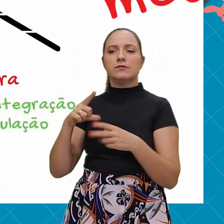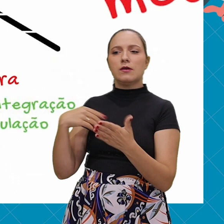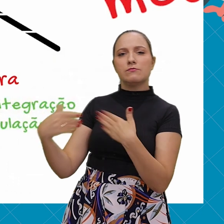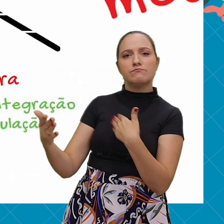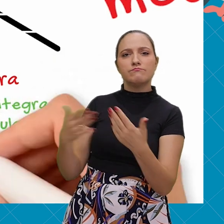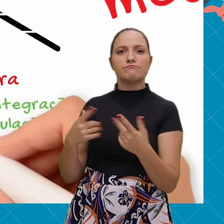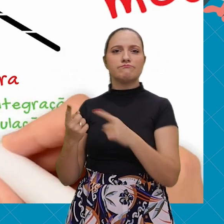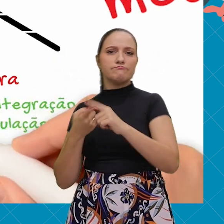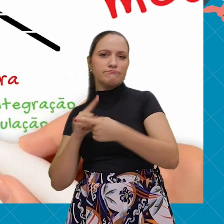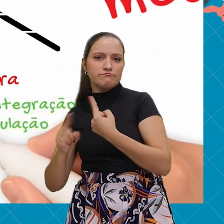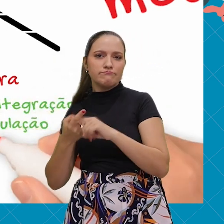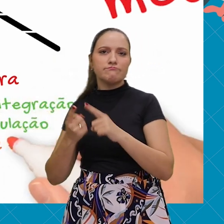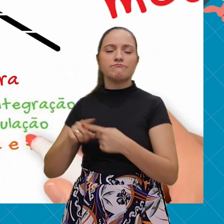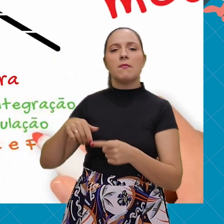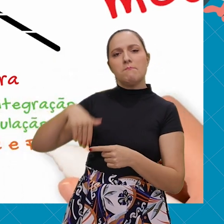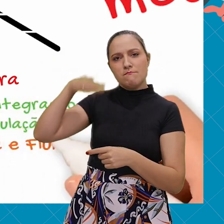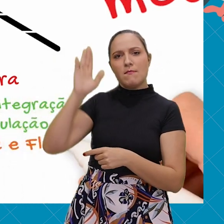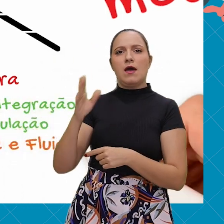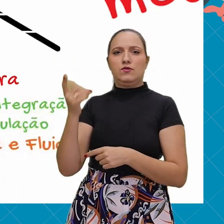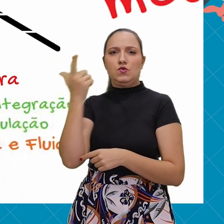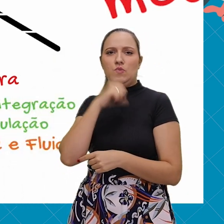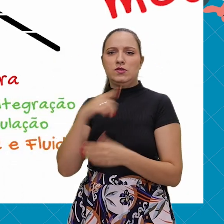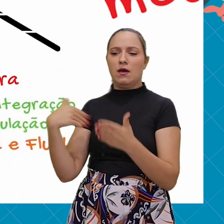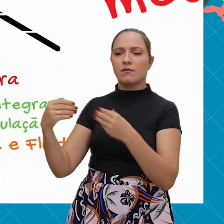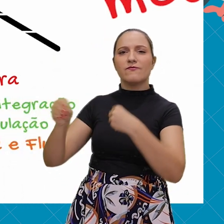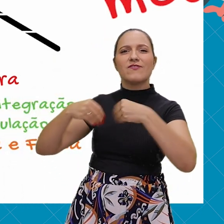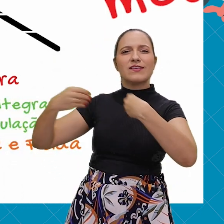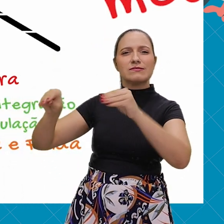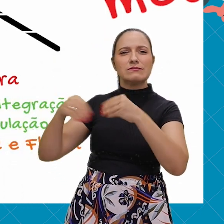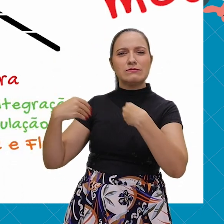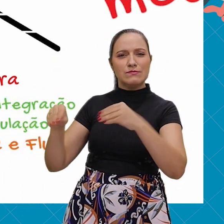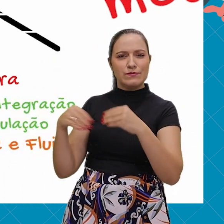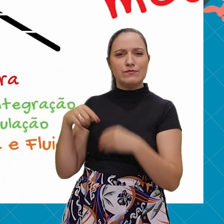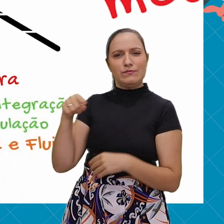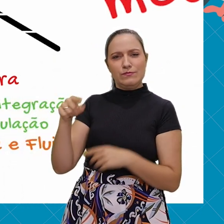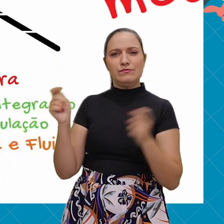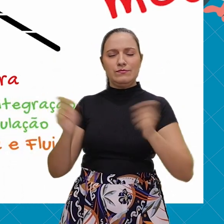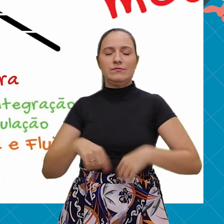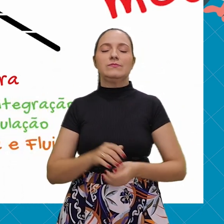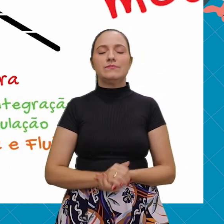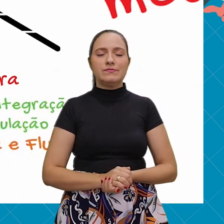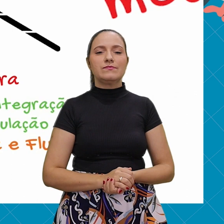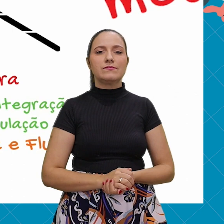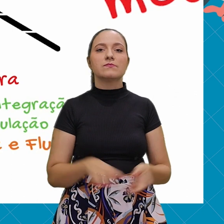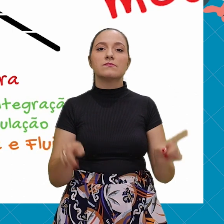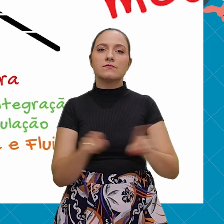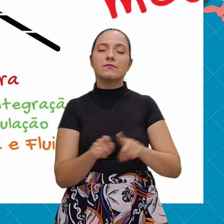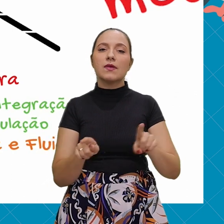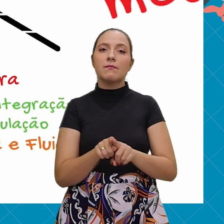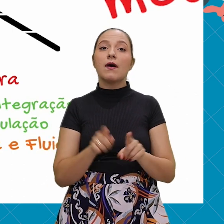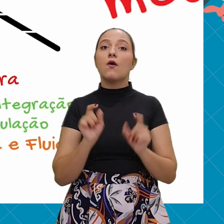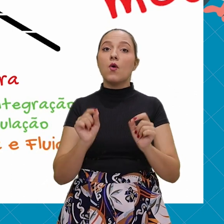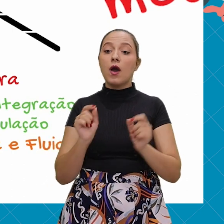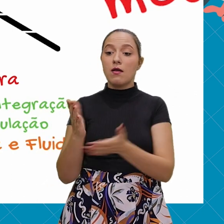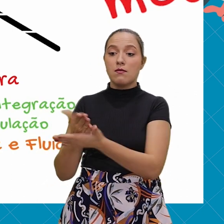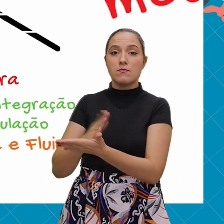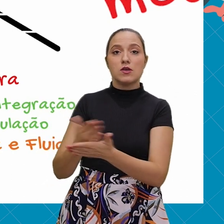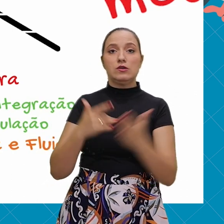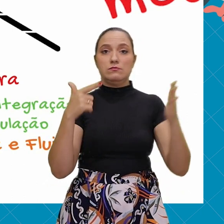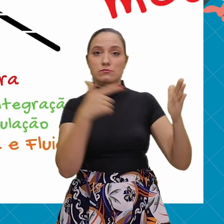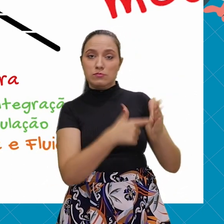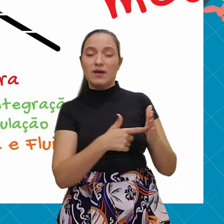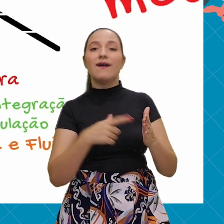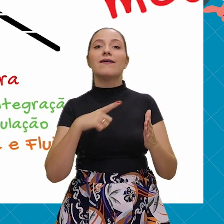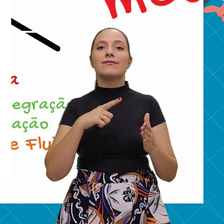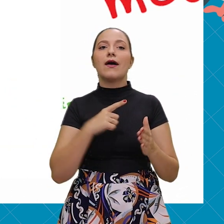integração e de articulação, sendo mais orgânicas e fluidas do que os limites. Além disso, eu não posso deixar de dizer aqui que esses